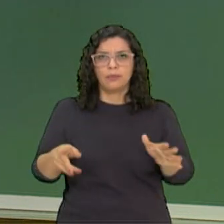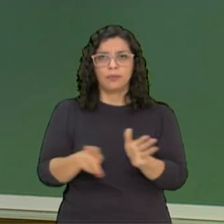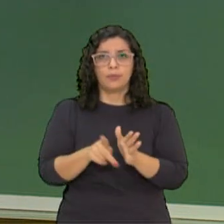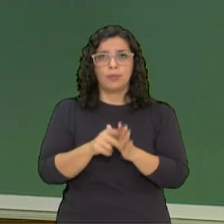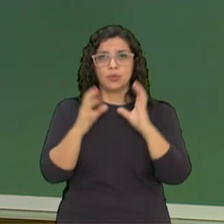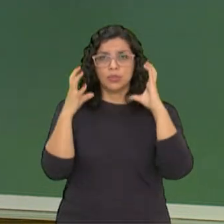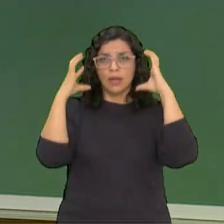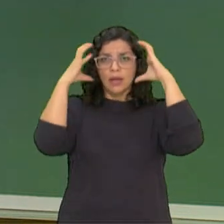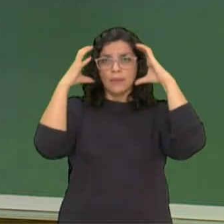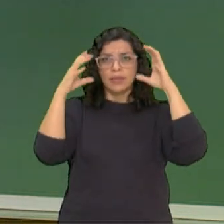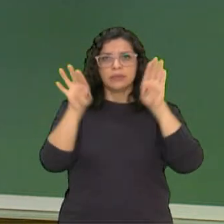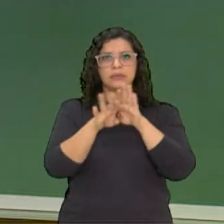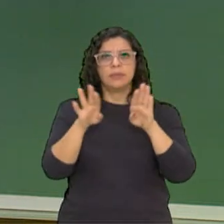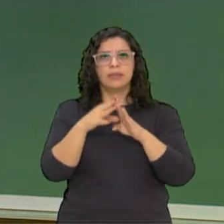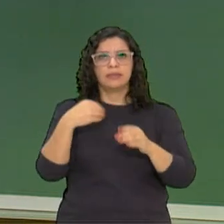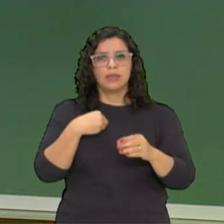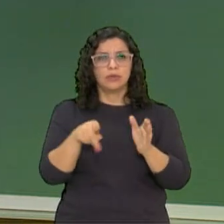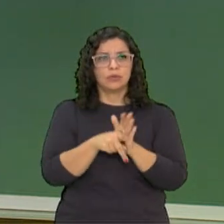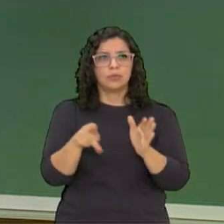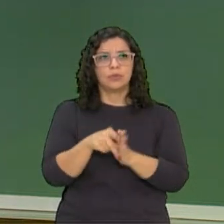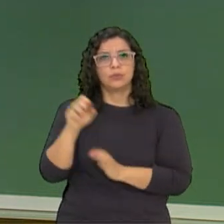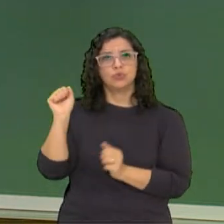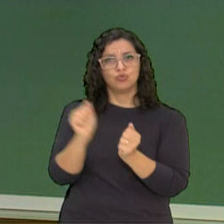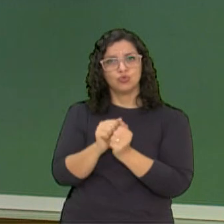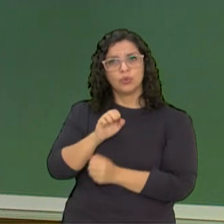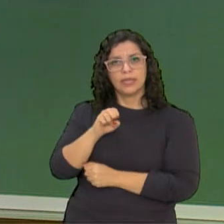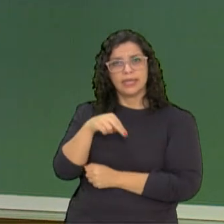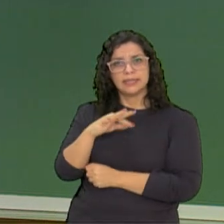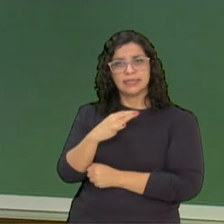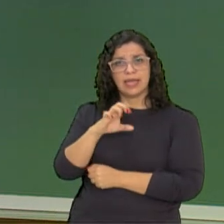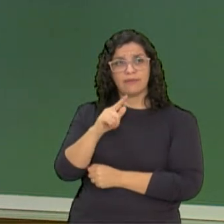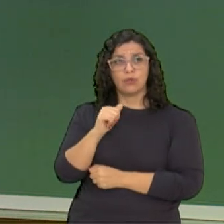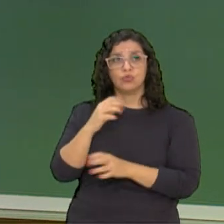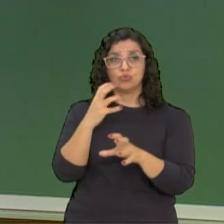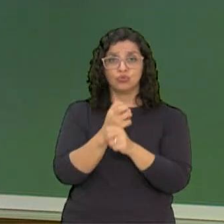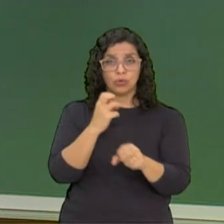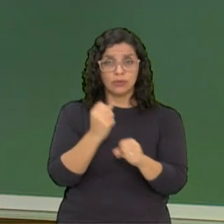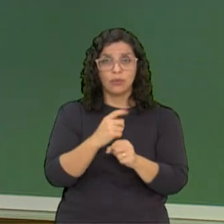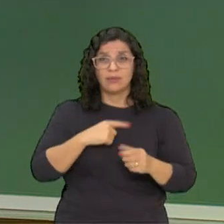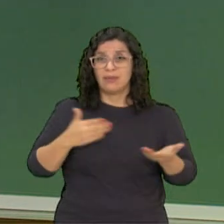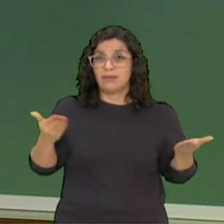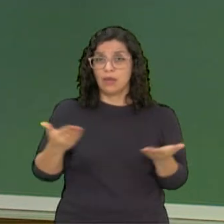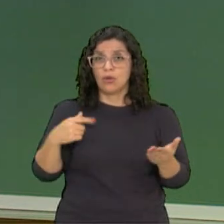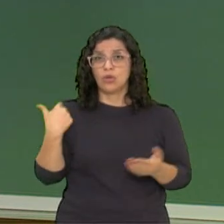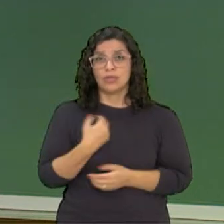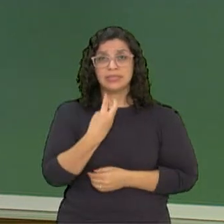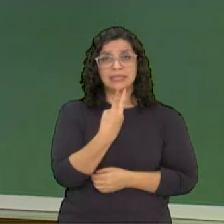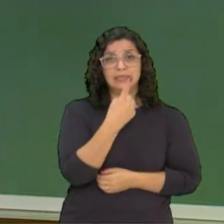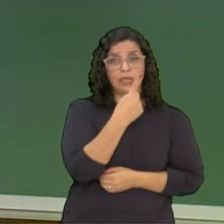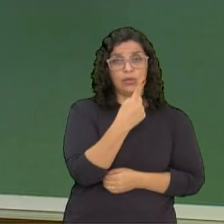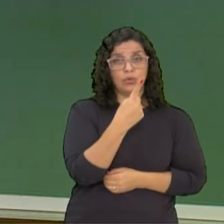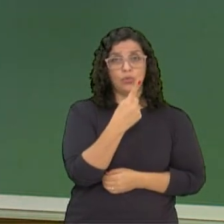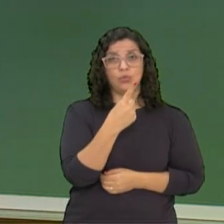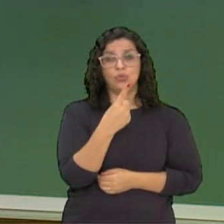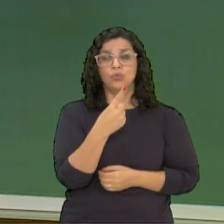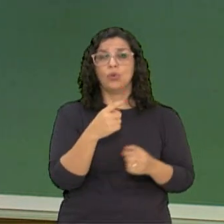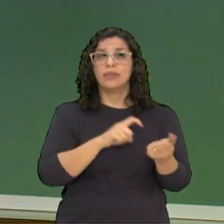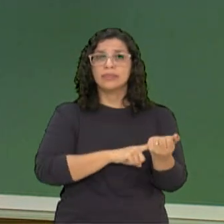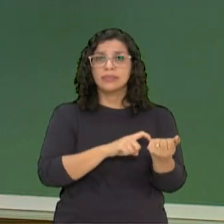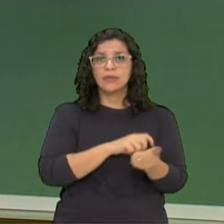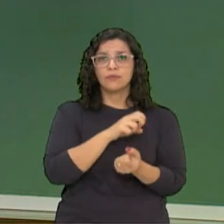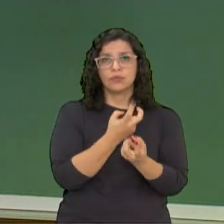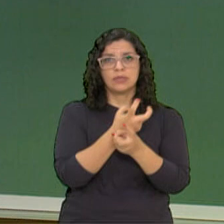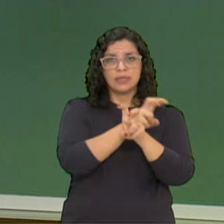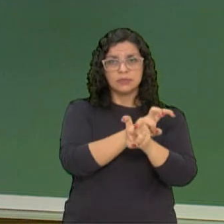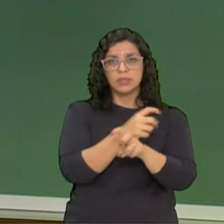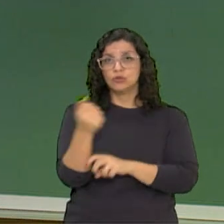os cranianos inervam-se do encéfalo. Ao todo, só por curiosidade, nesse momento, nós temos 31 pares de nervos espinhais